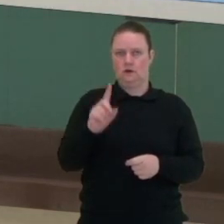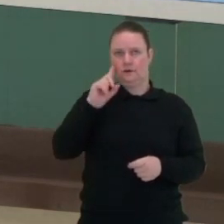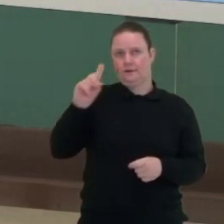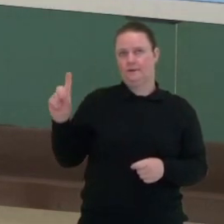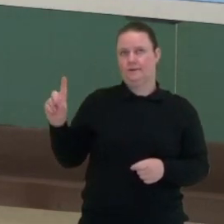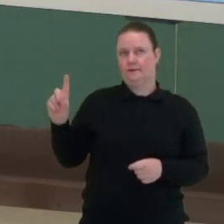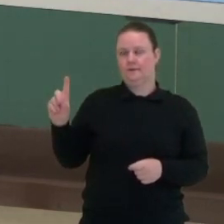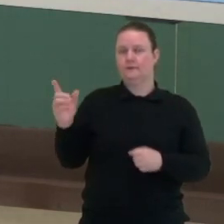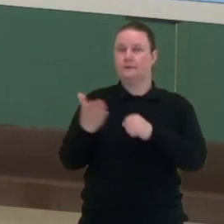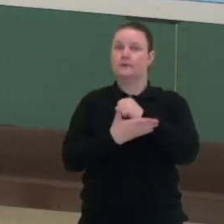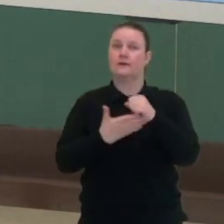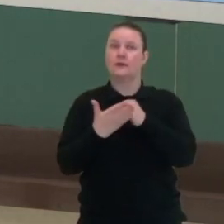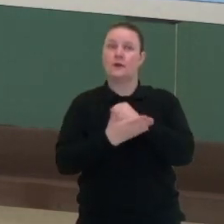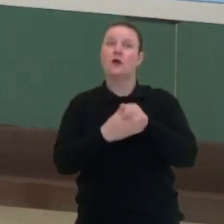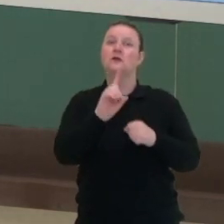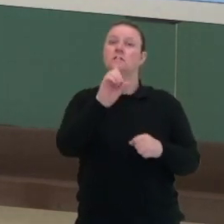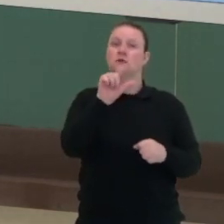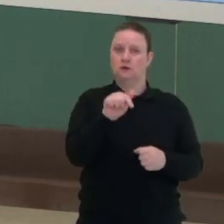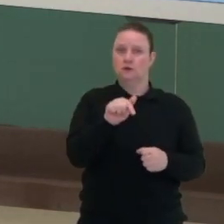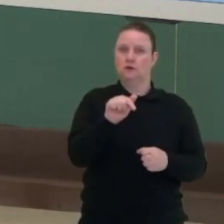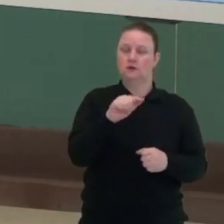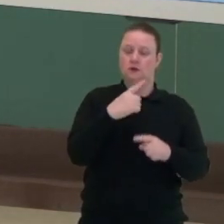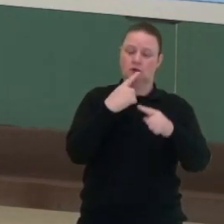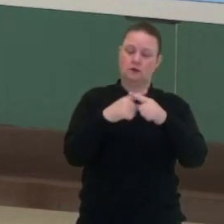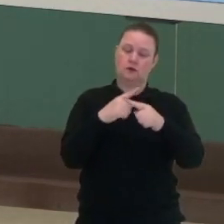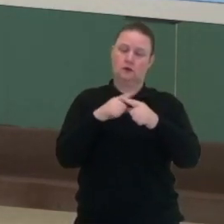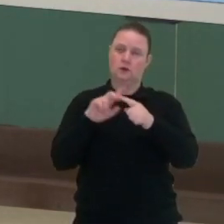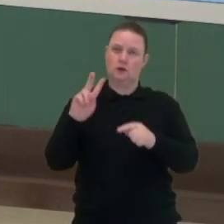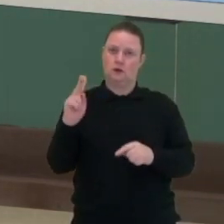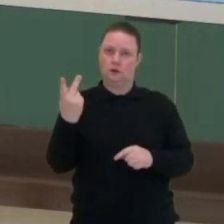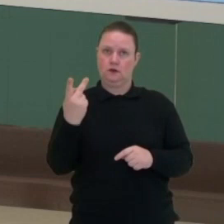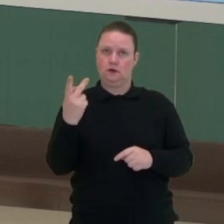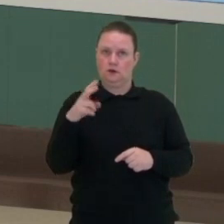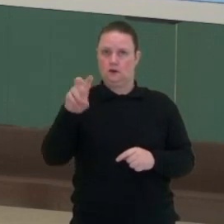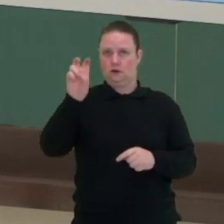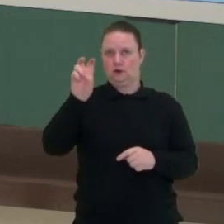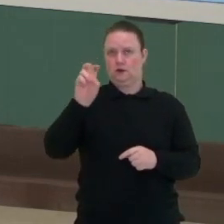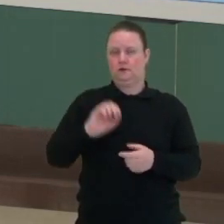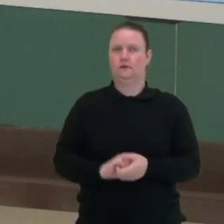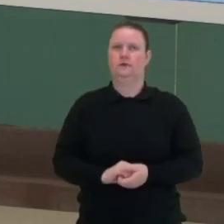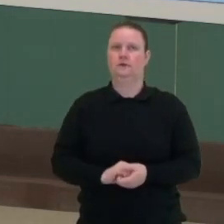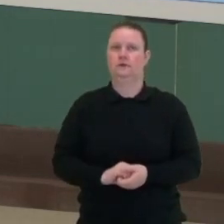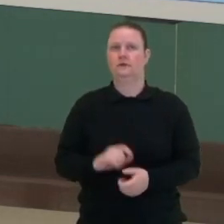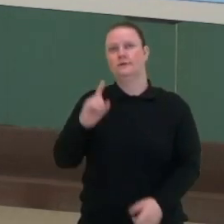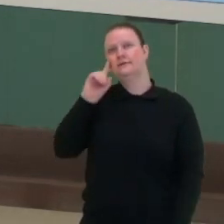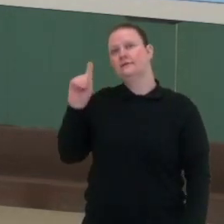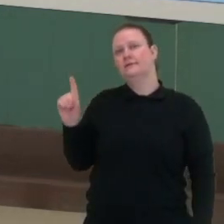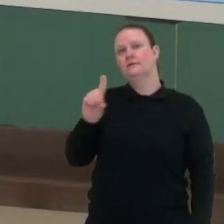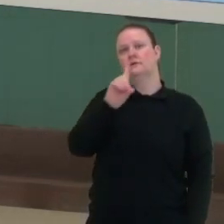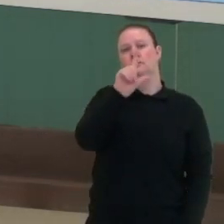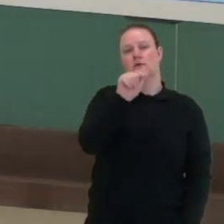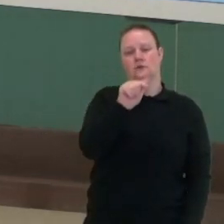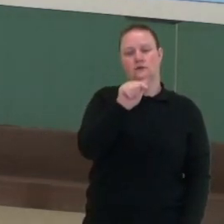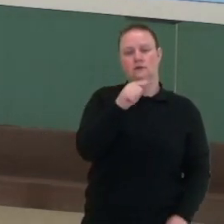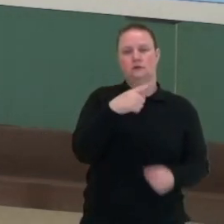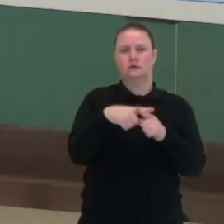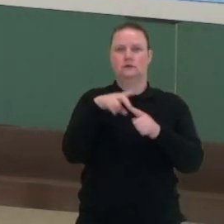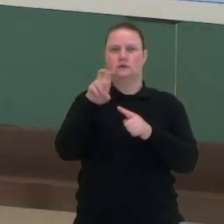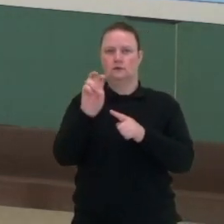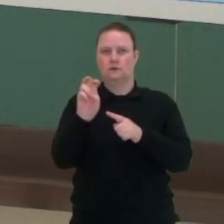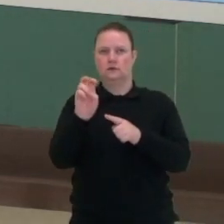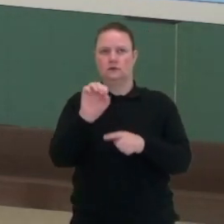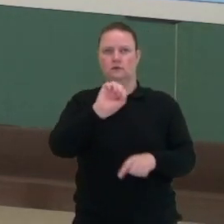ser base, que é 17, vezes a altura, que é 5. 17 vezes 5, 85